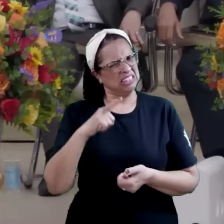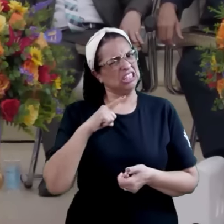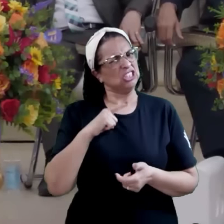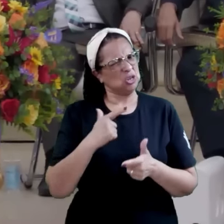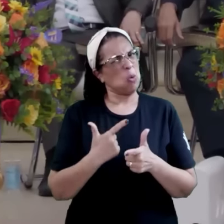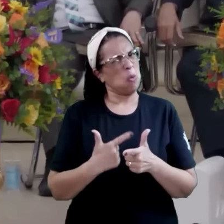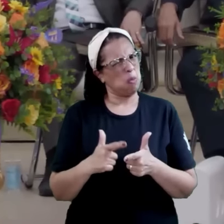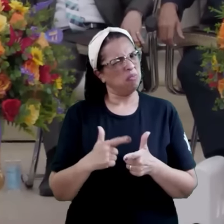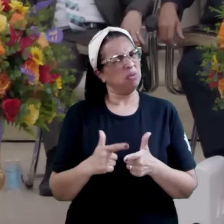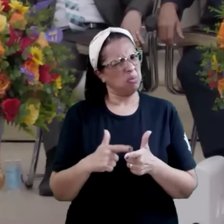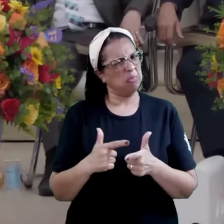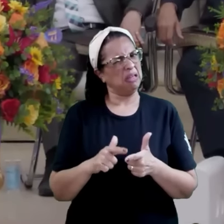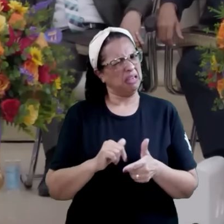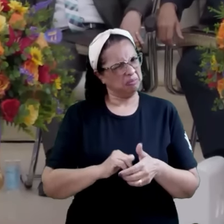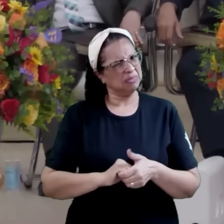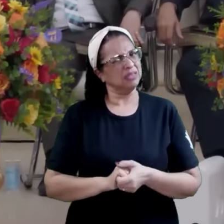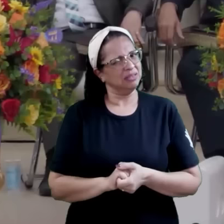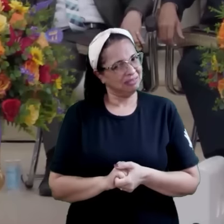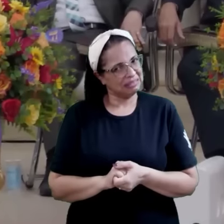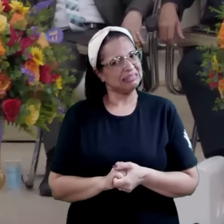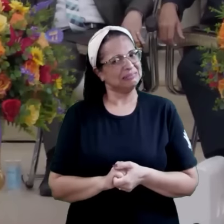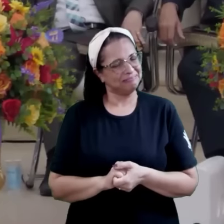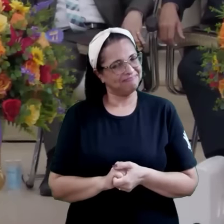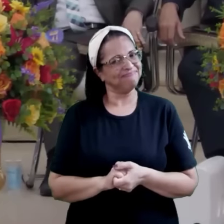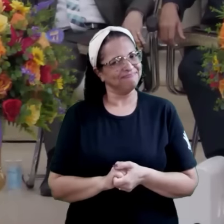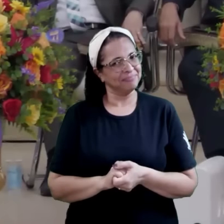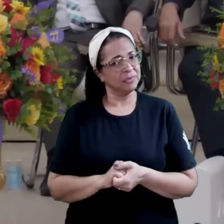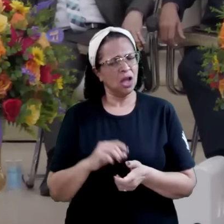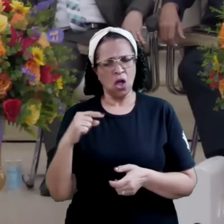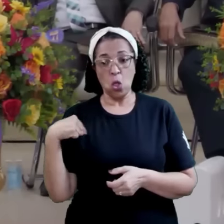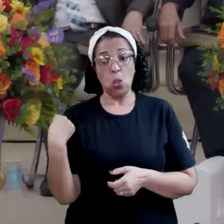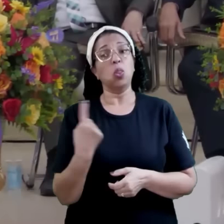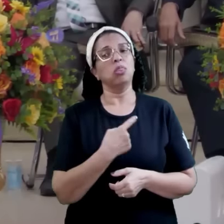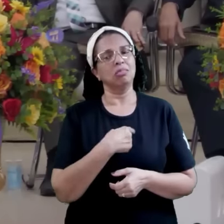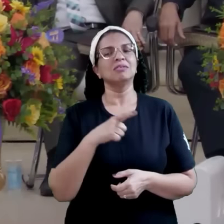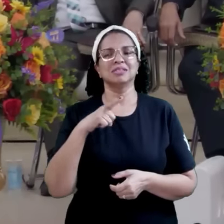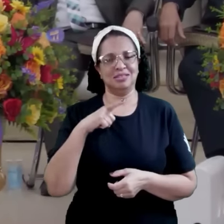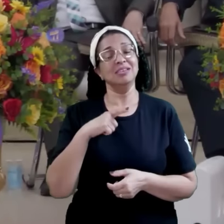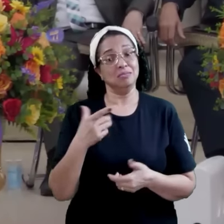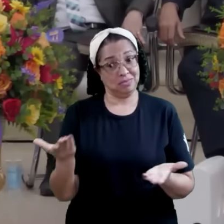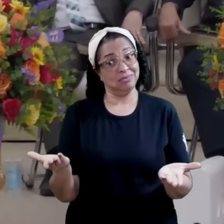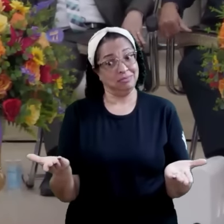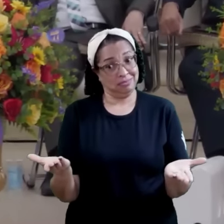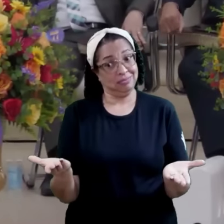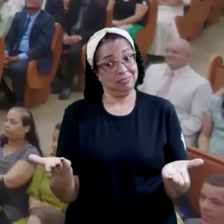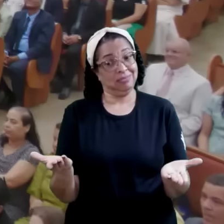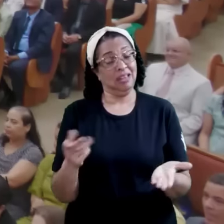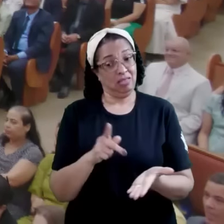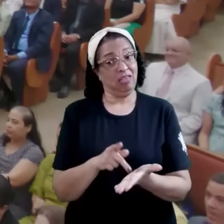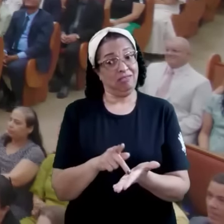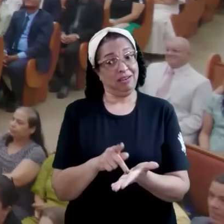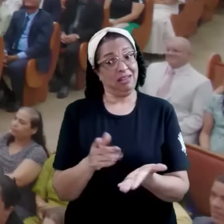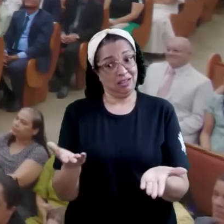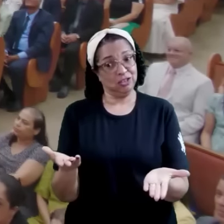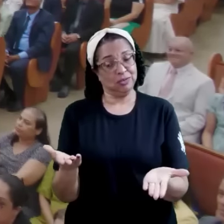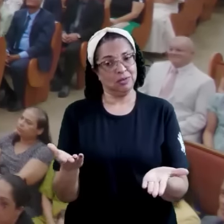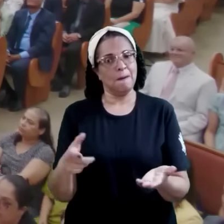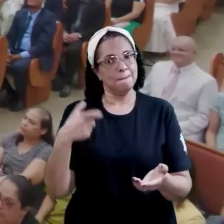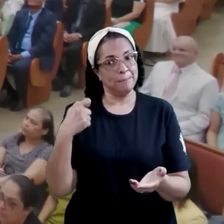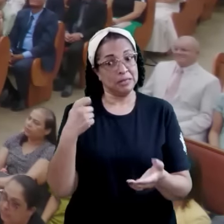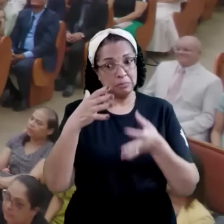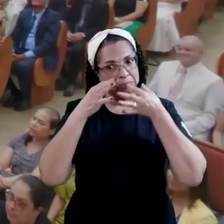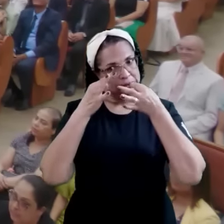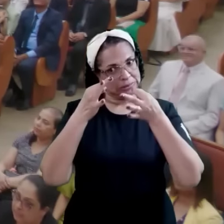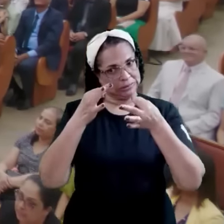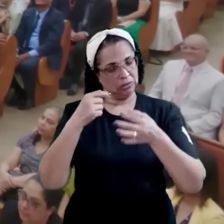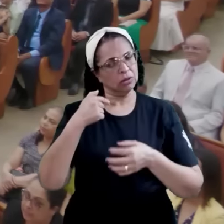temos uma área da vida que se nós não vigiarmos irmão ru é aa queda é eminente Como assim pastor não sei eu sei da